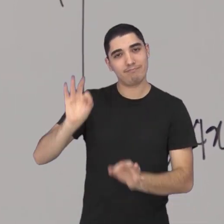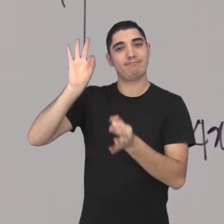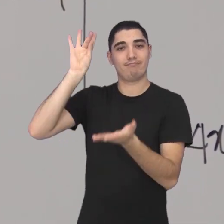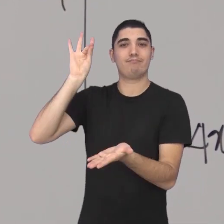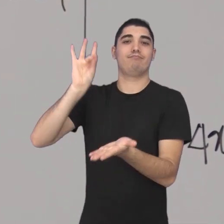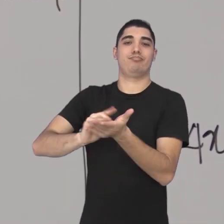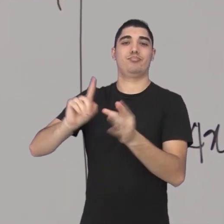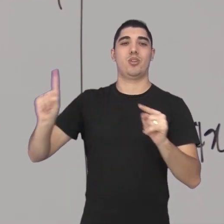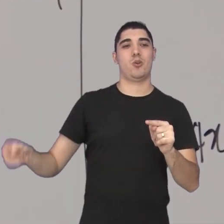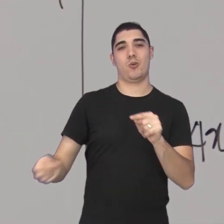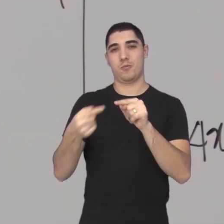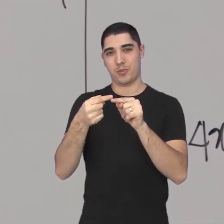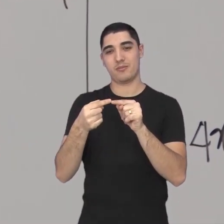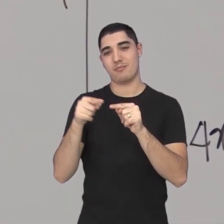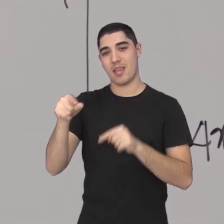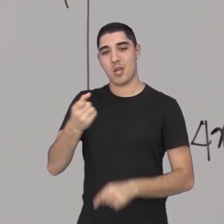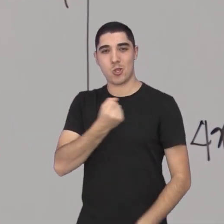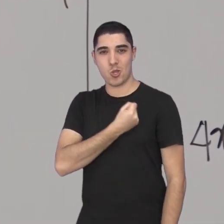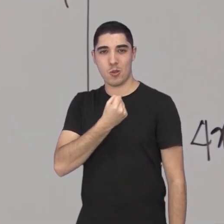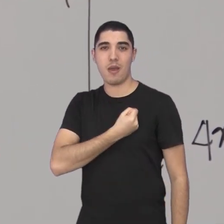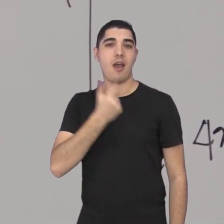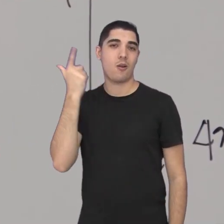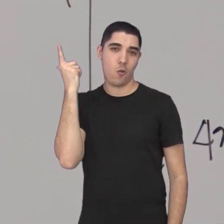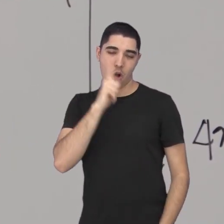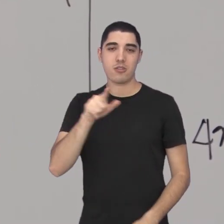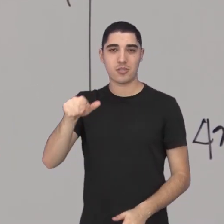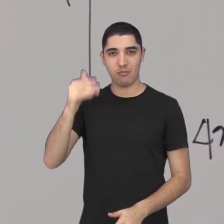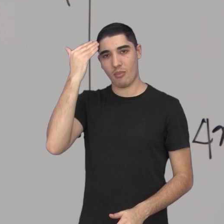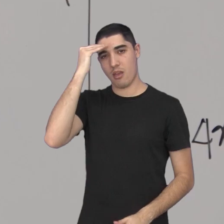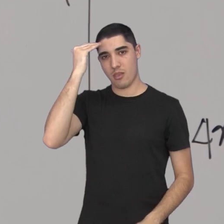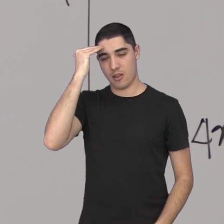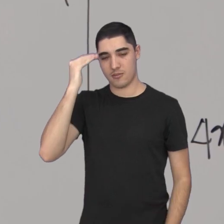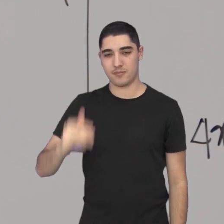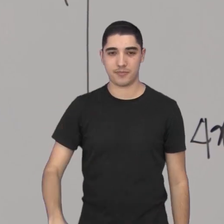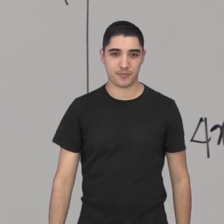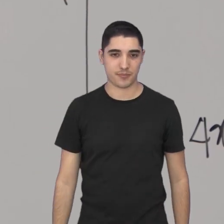verdadeira. Isso quer dizer que a sentença inicial também é verdadeira.